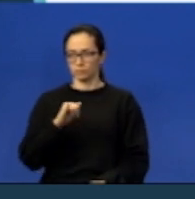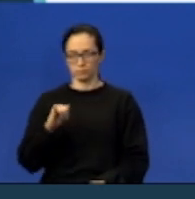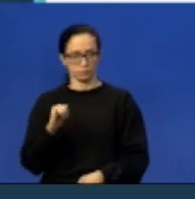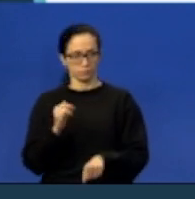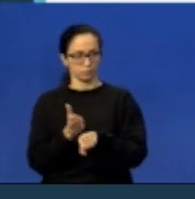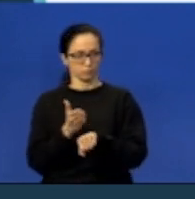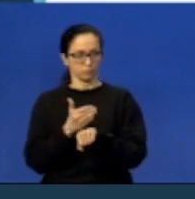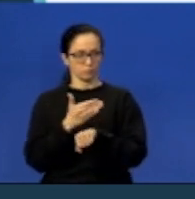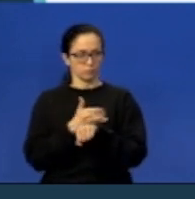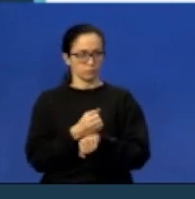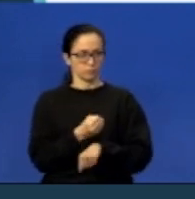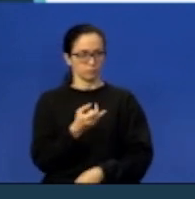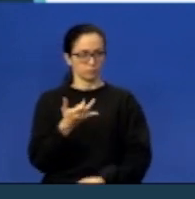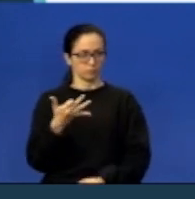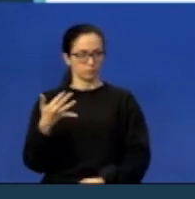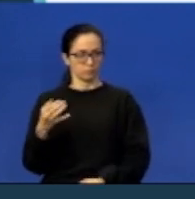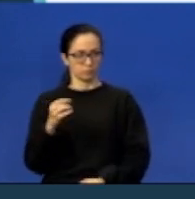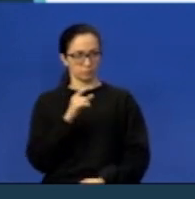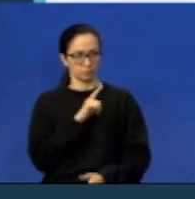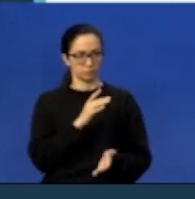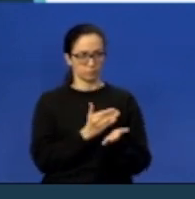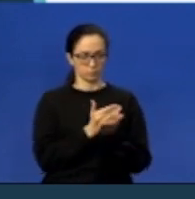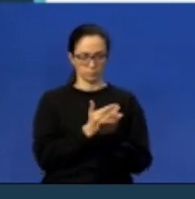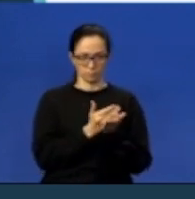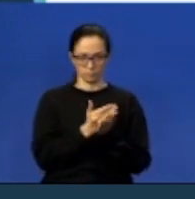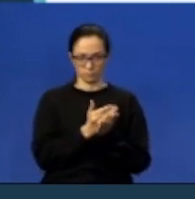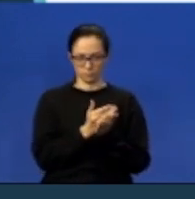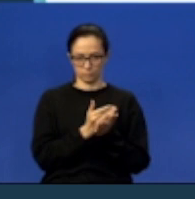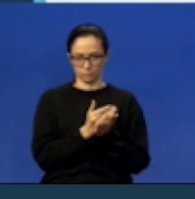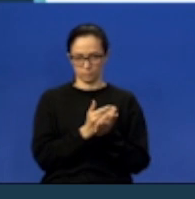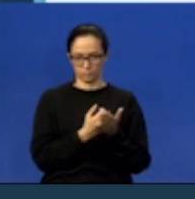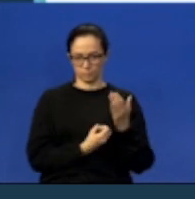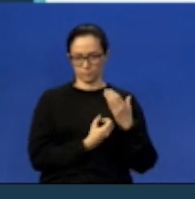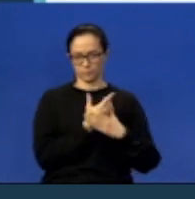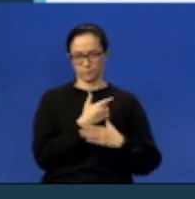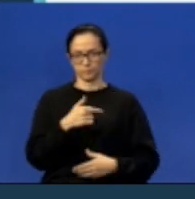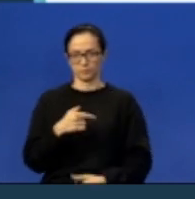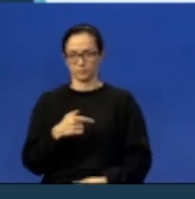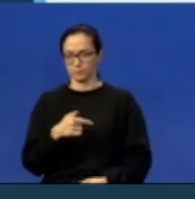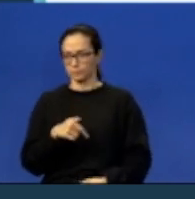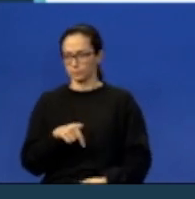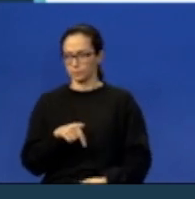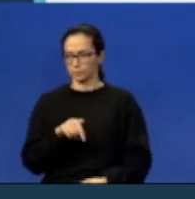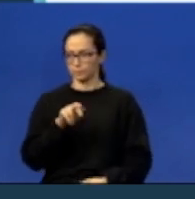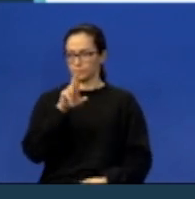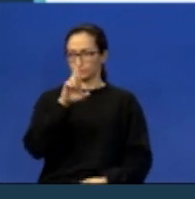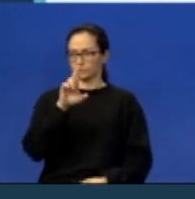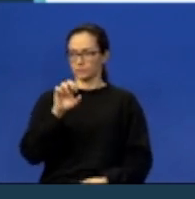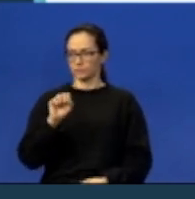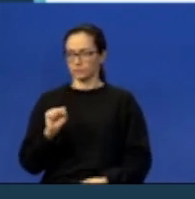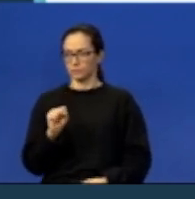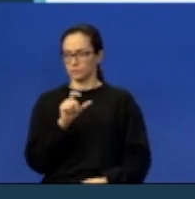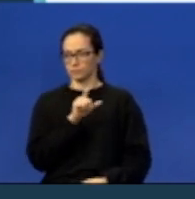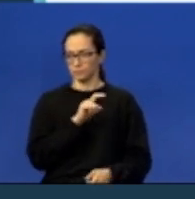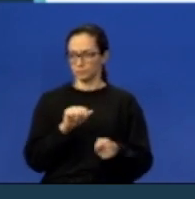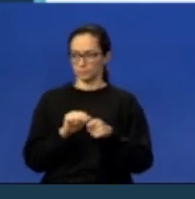tempo entre o início do complexo QRS, que seria a